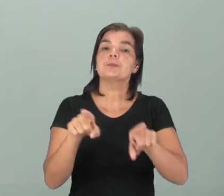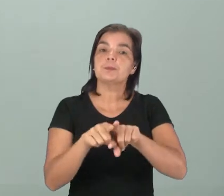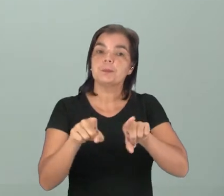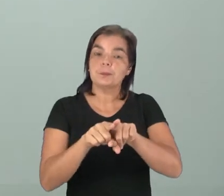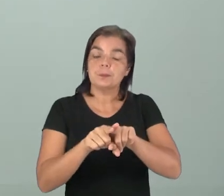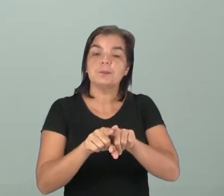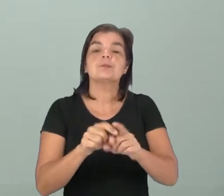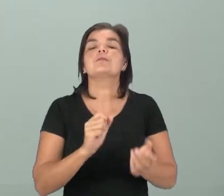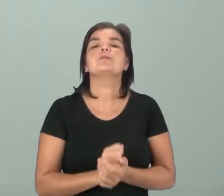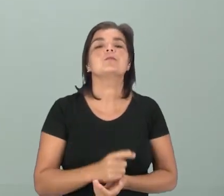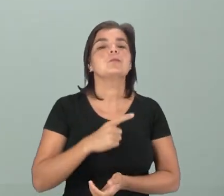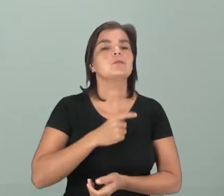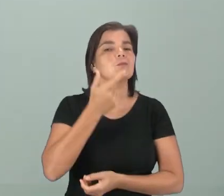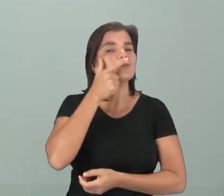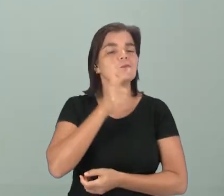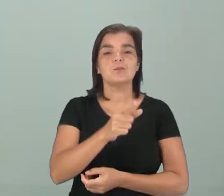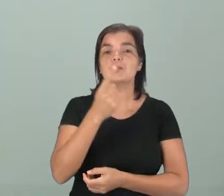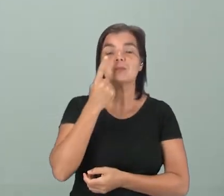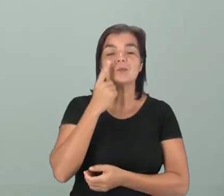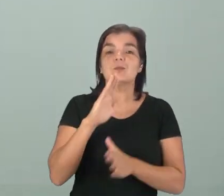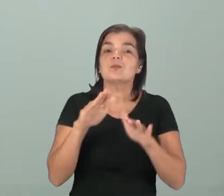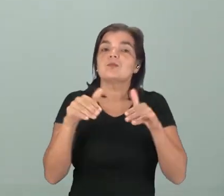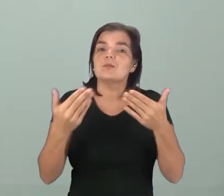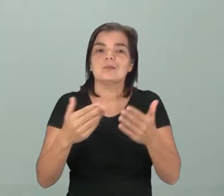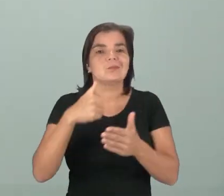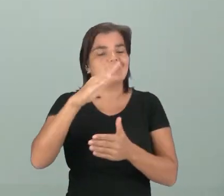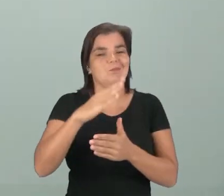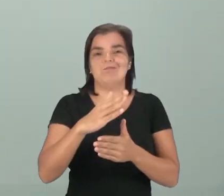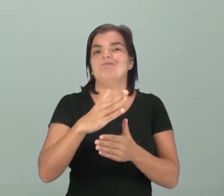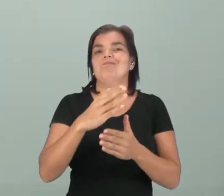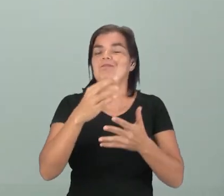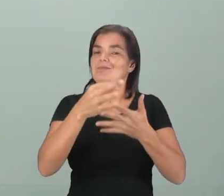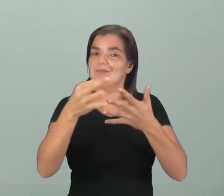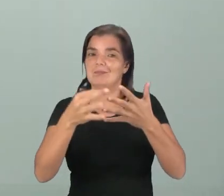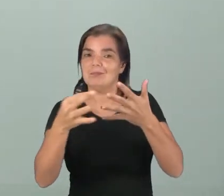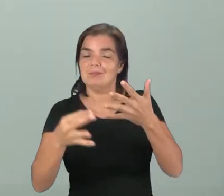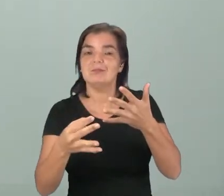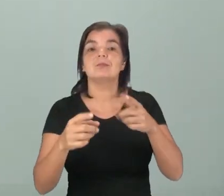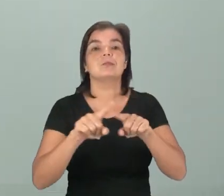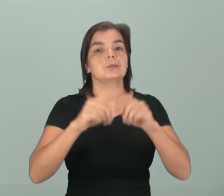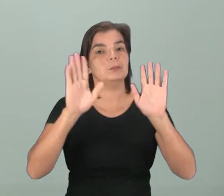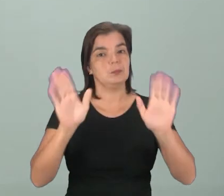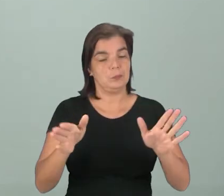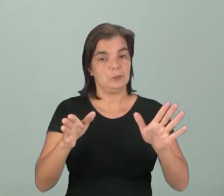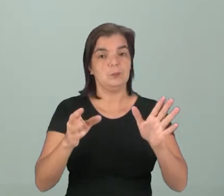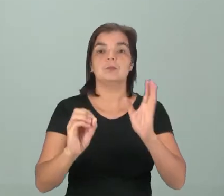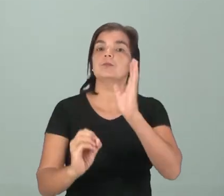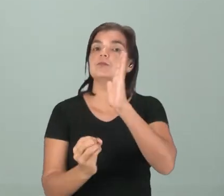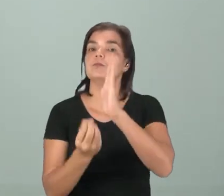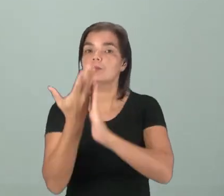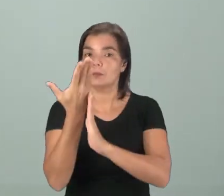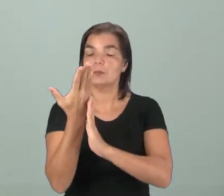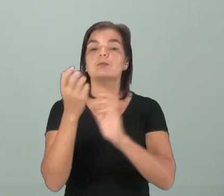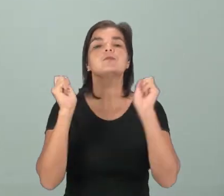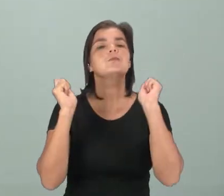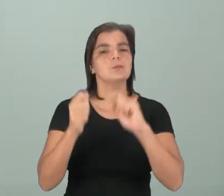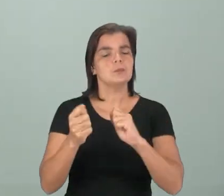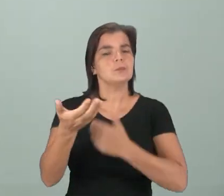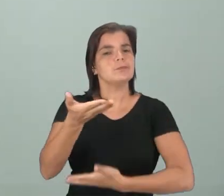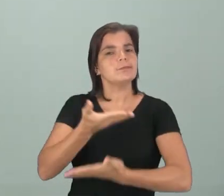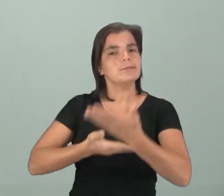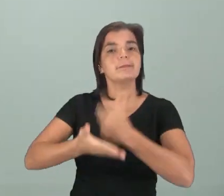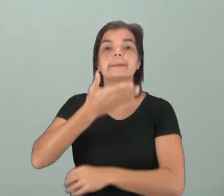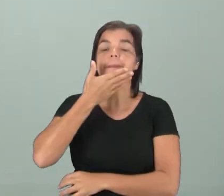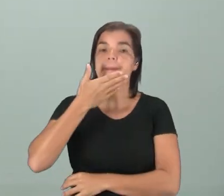Porque nesse caso, eu não consigo nem distinguir que tem mais elementos ali envolvidos. Já na heterogênea, eu posso fazer uma